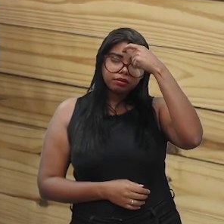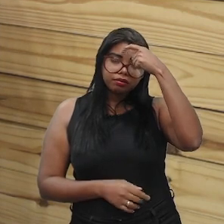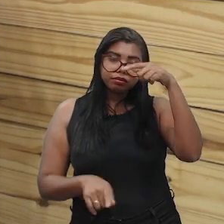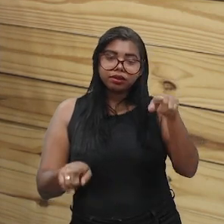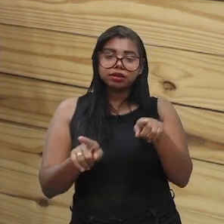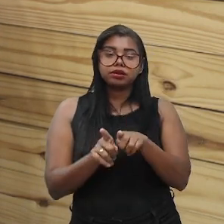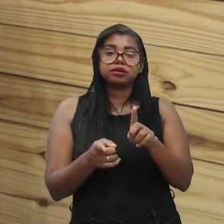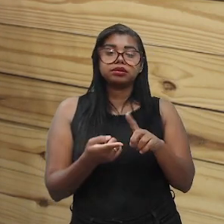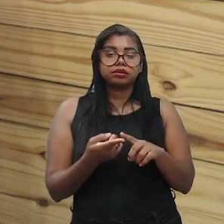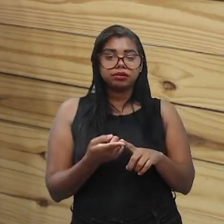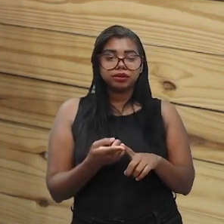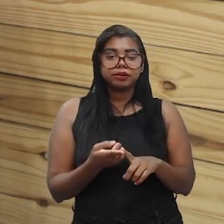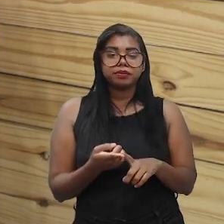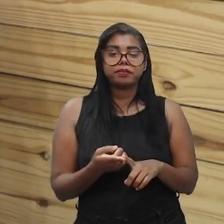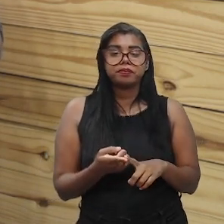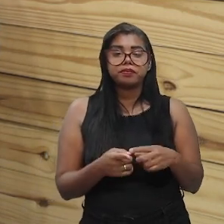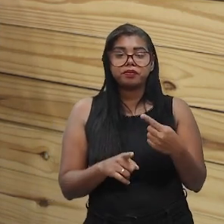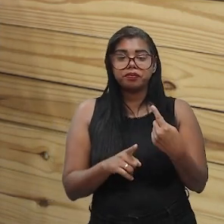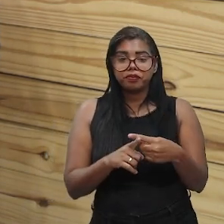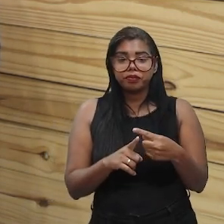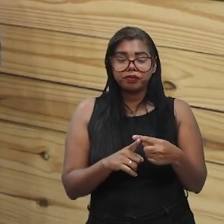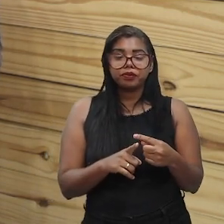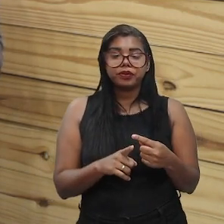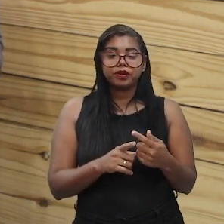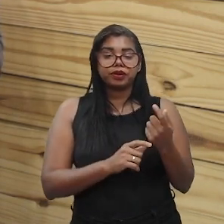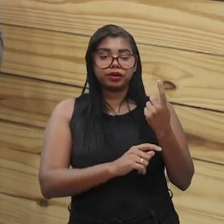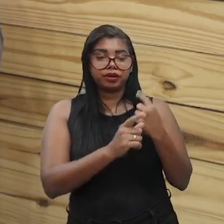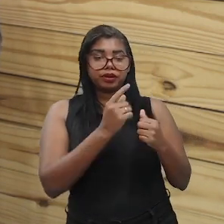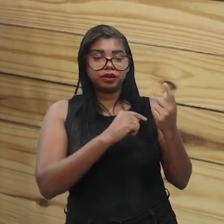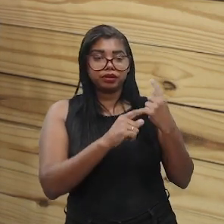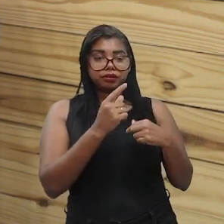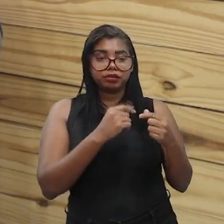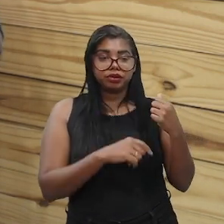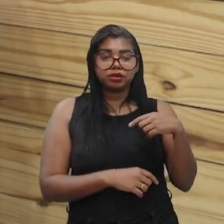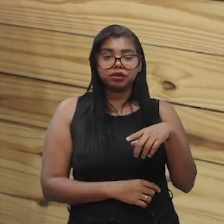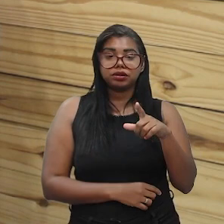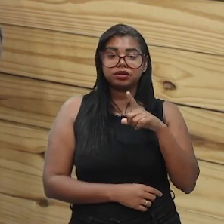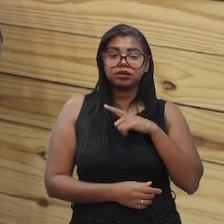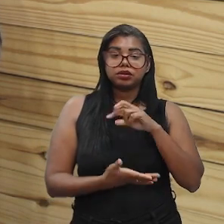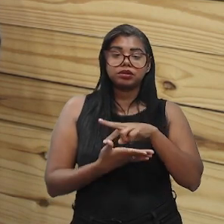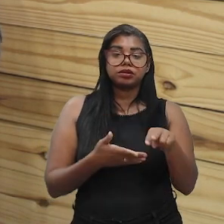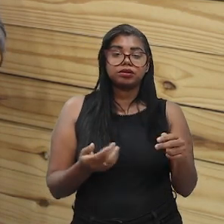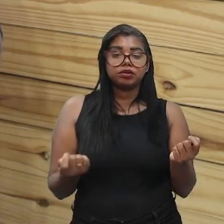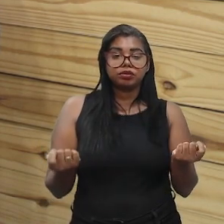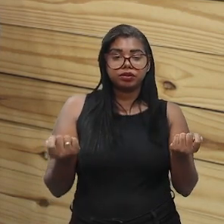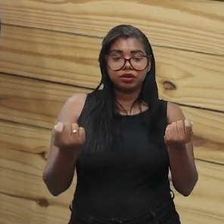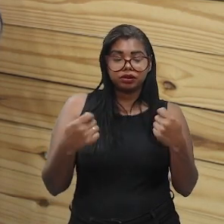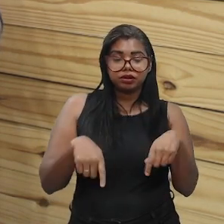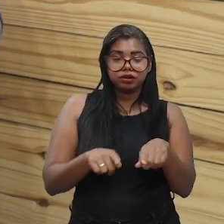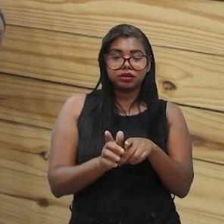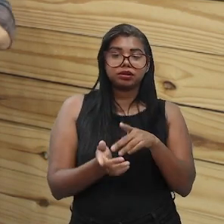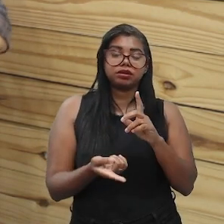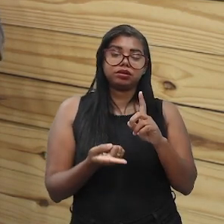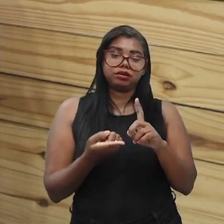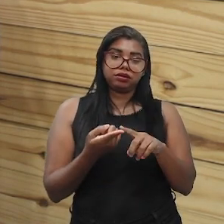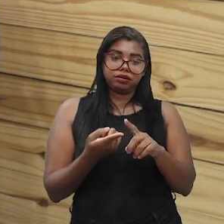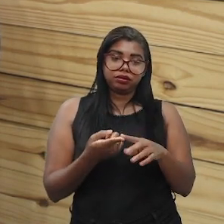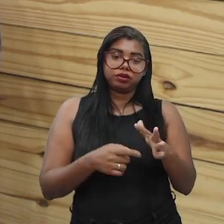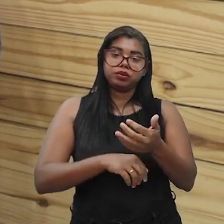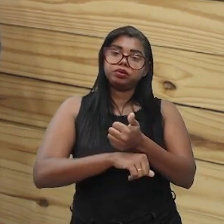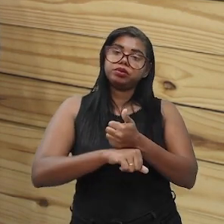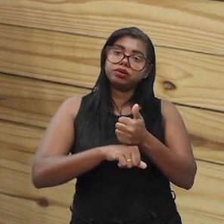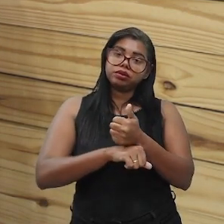onde eu suporto? Porque, para a administração, existem algumas competências que são do